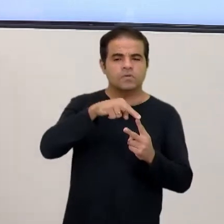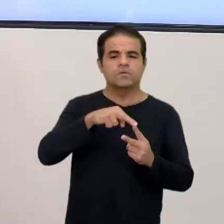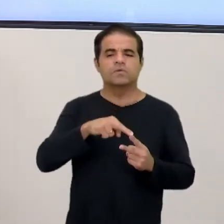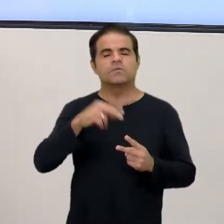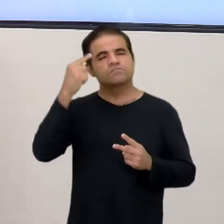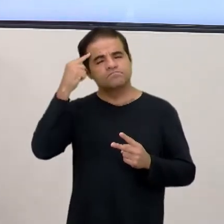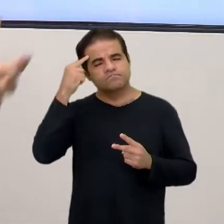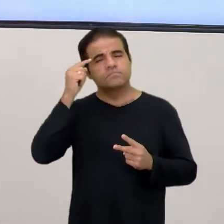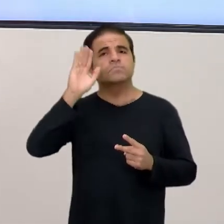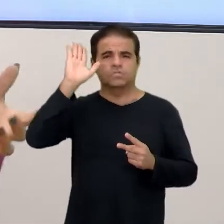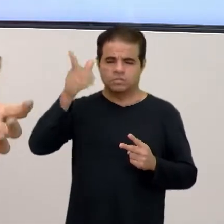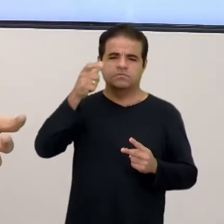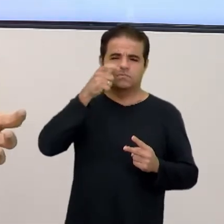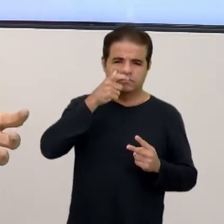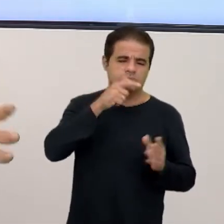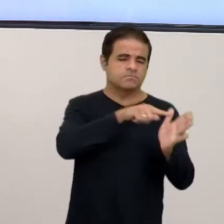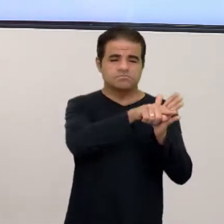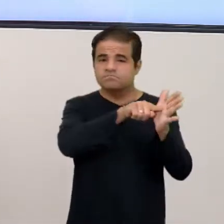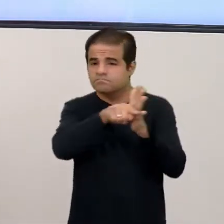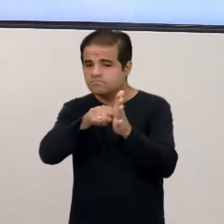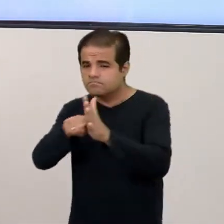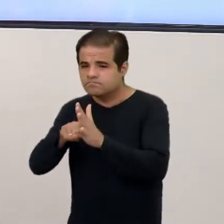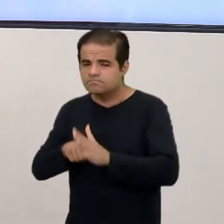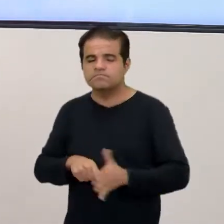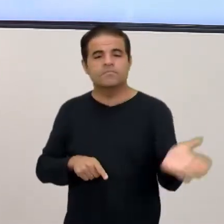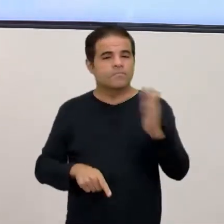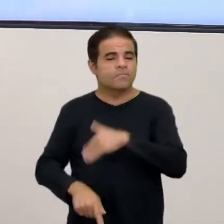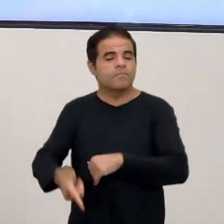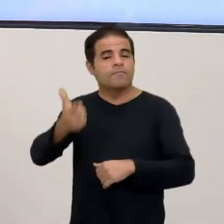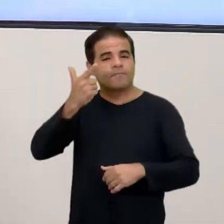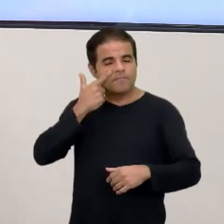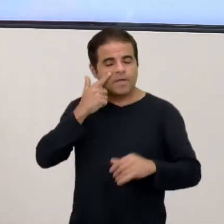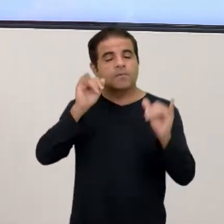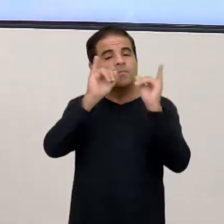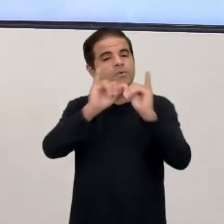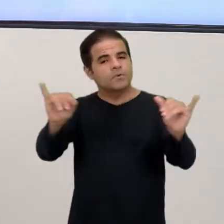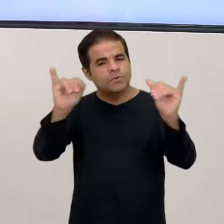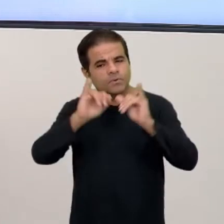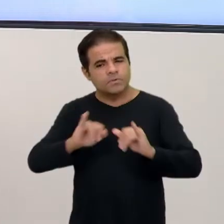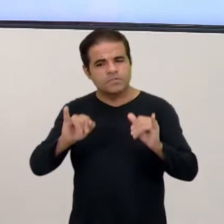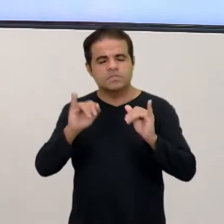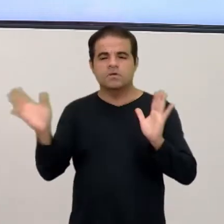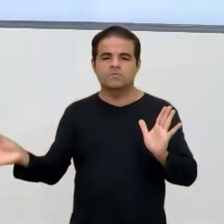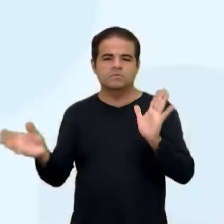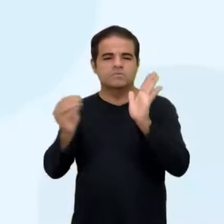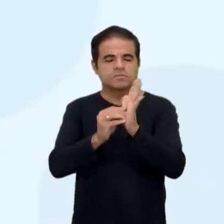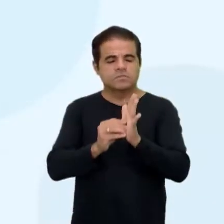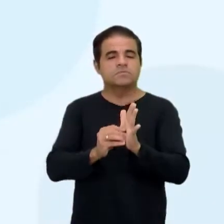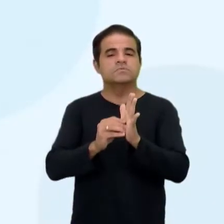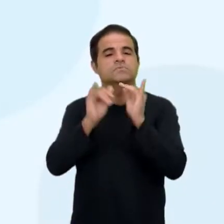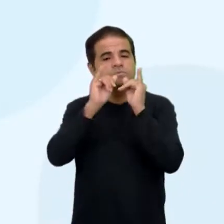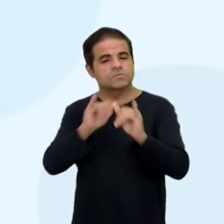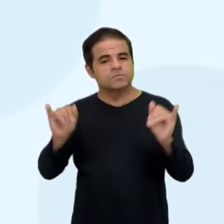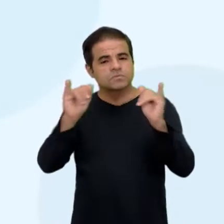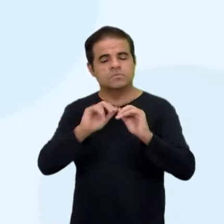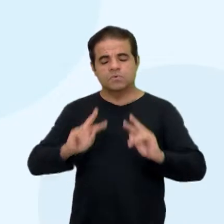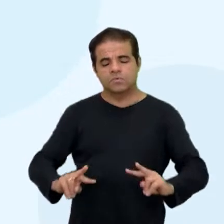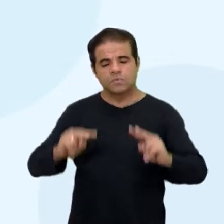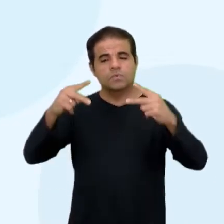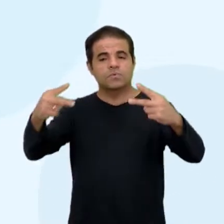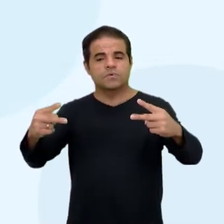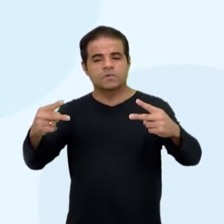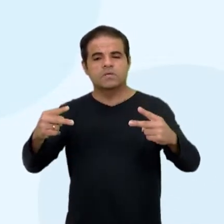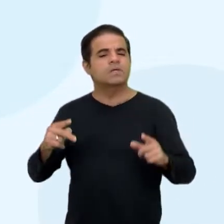vocês, além de vocês consultarem o de vocês, vamos ver aqui uma notícia, né? Nós vamos colocar para vocês uma notícia e o link de